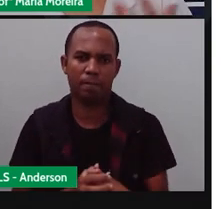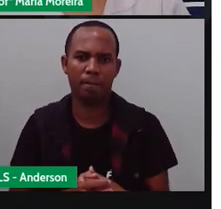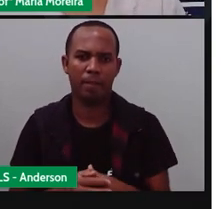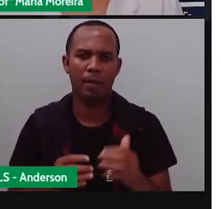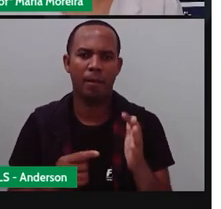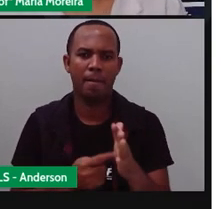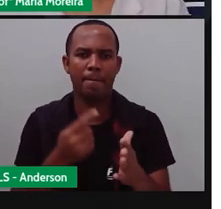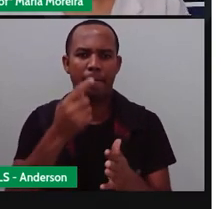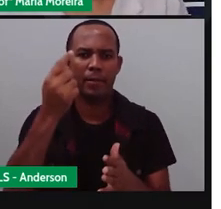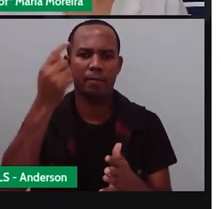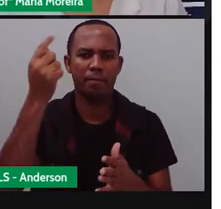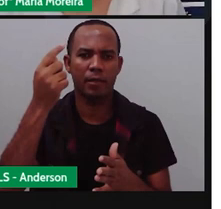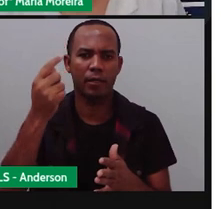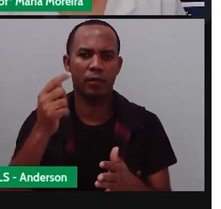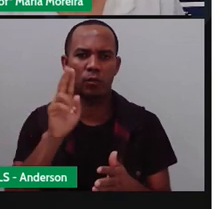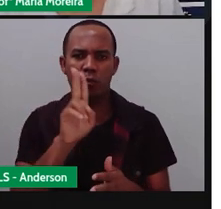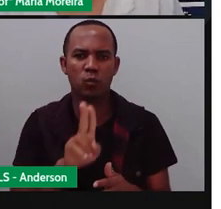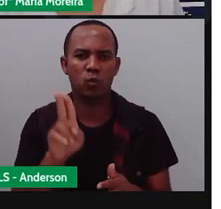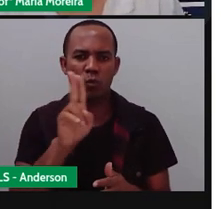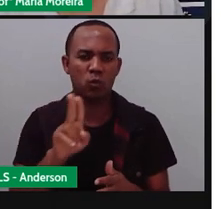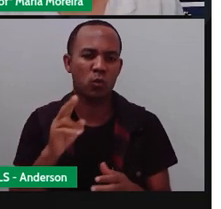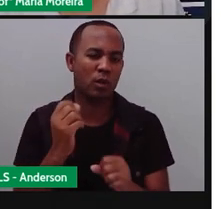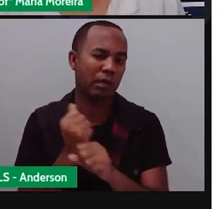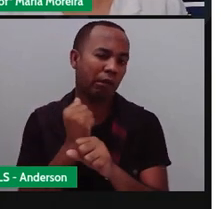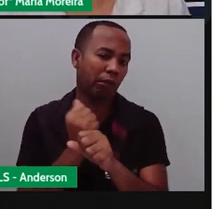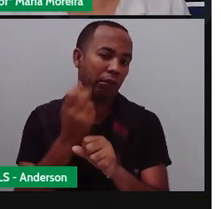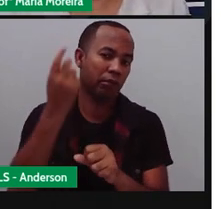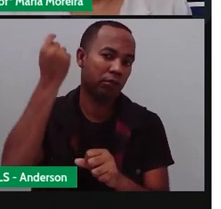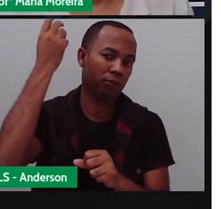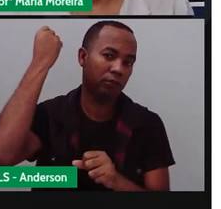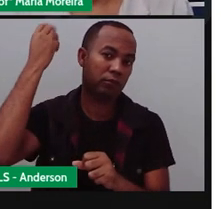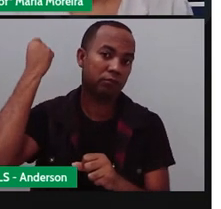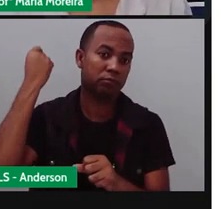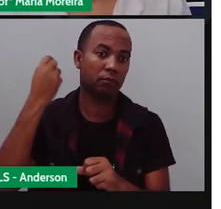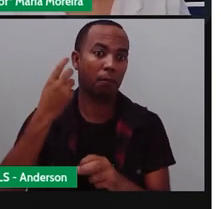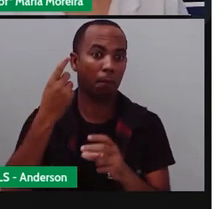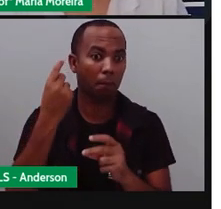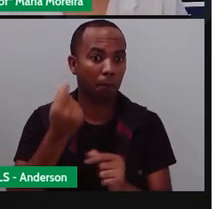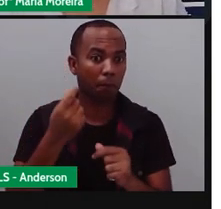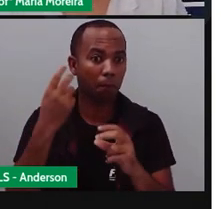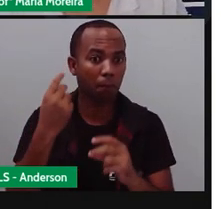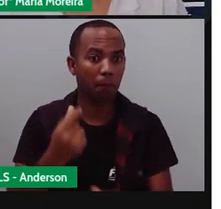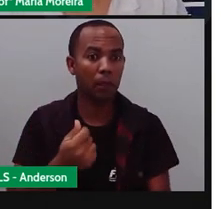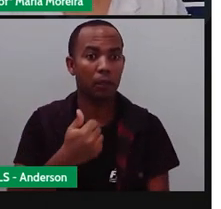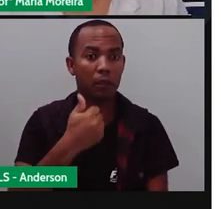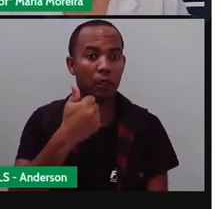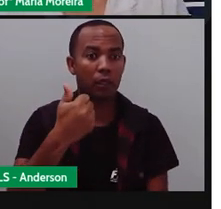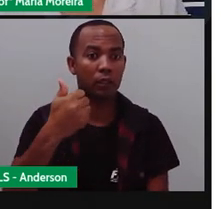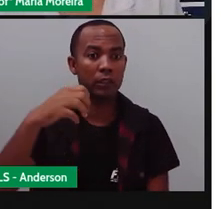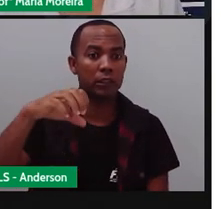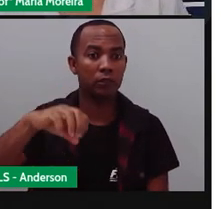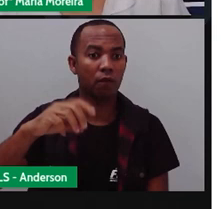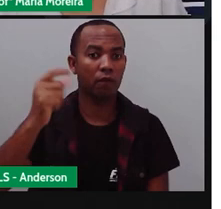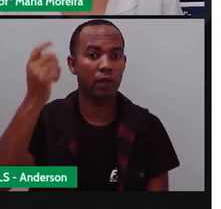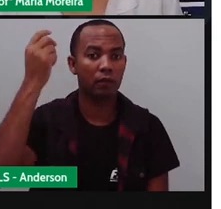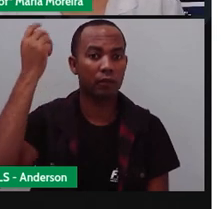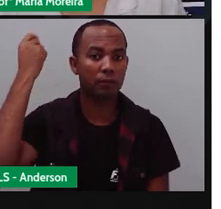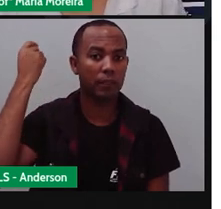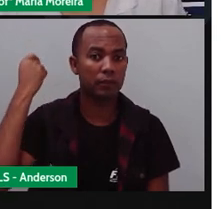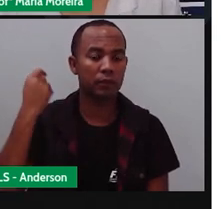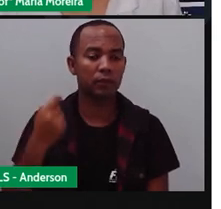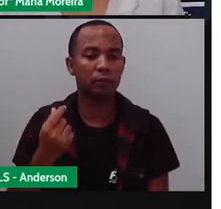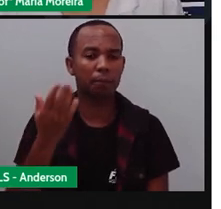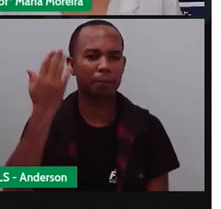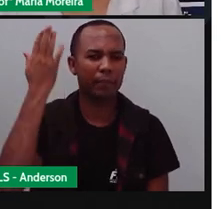usos registrados do maquinário vende meados do final do século 19 em algarismo romano aqui nessa